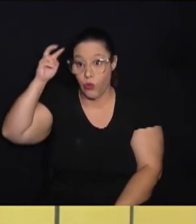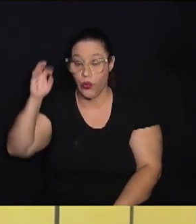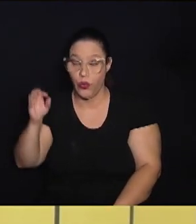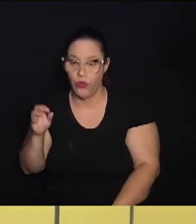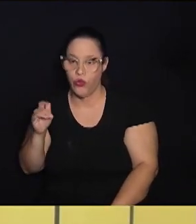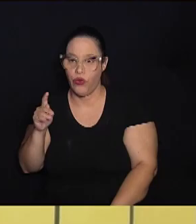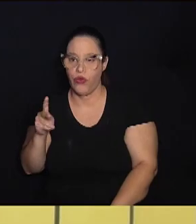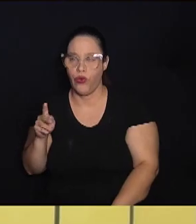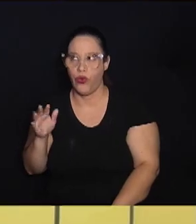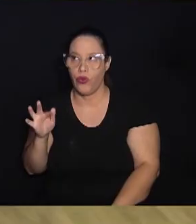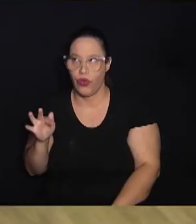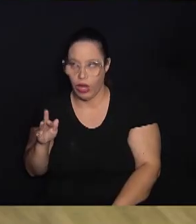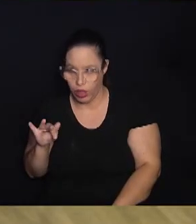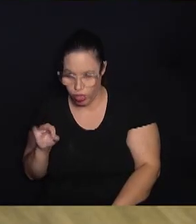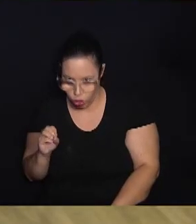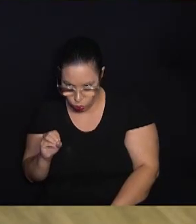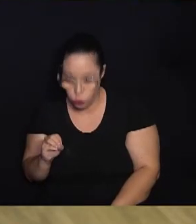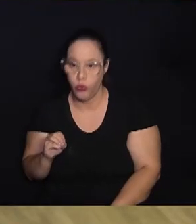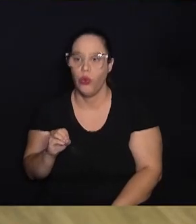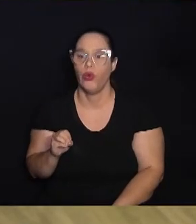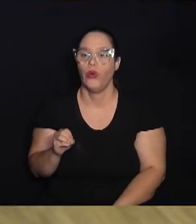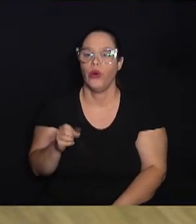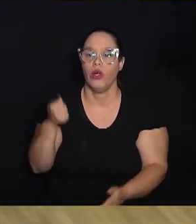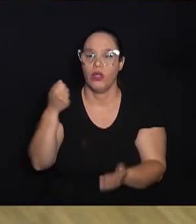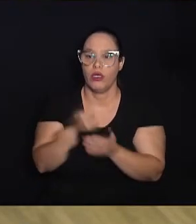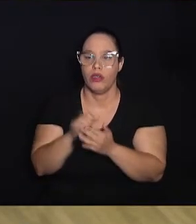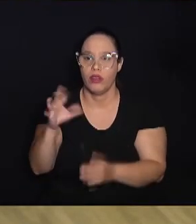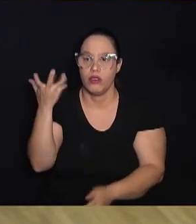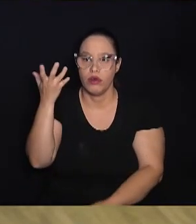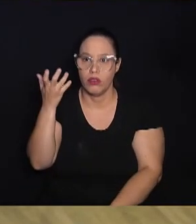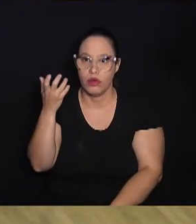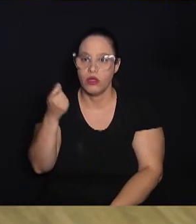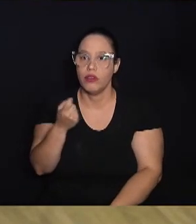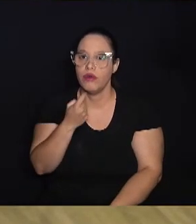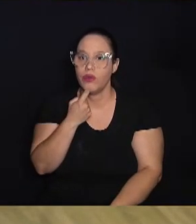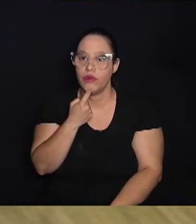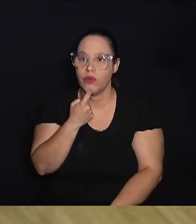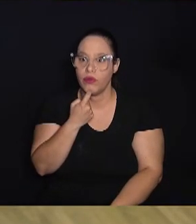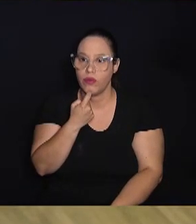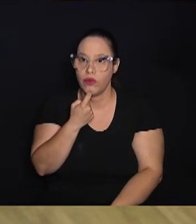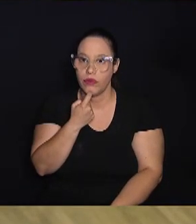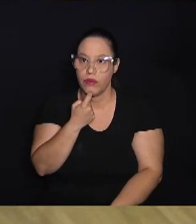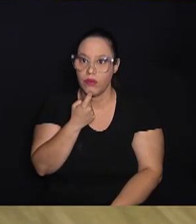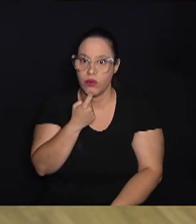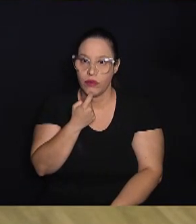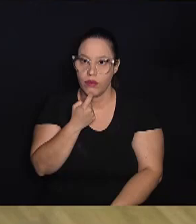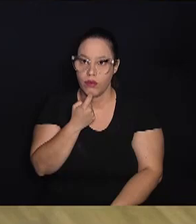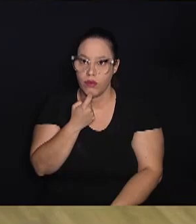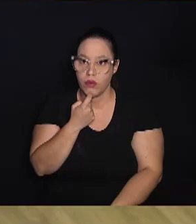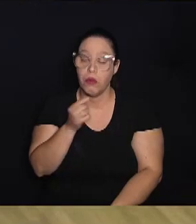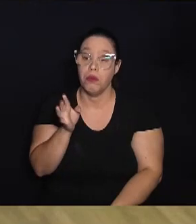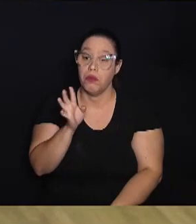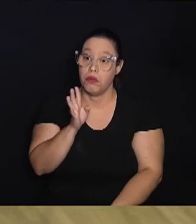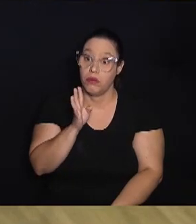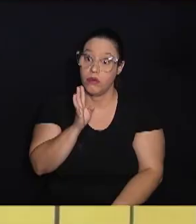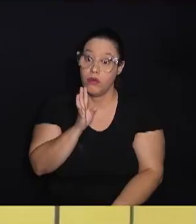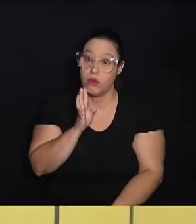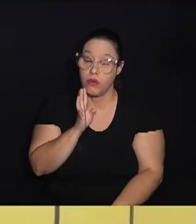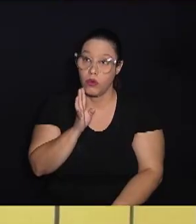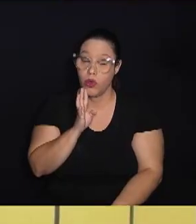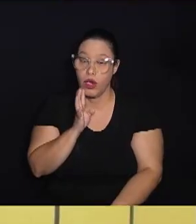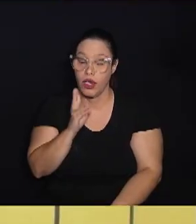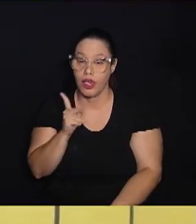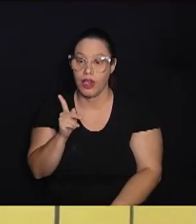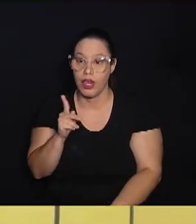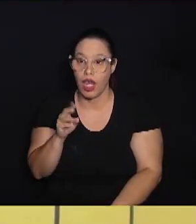acontecendo Então a charge Você pode ter por exemplo aqui em Campinas nós tivemos durante anos acho que bastante quem conhece conhece o dalce por exemplo né